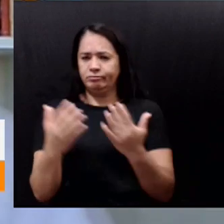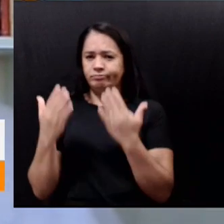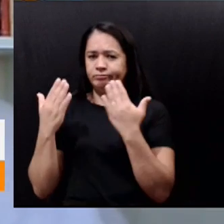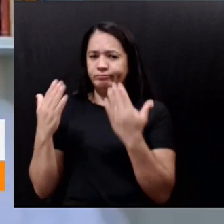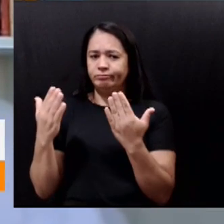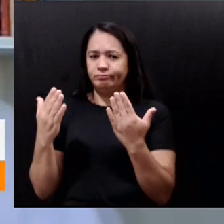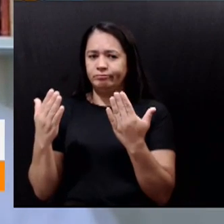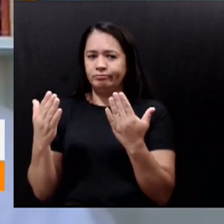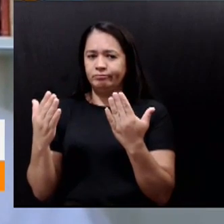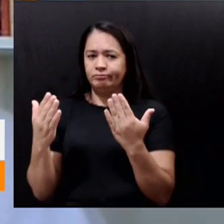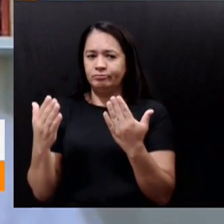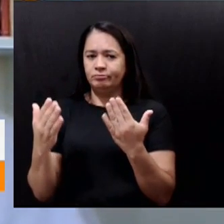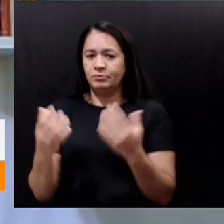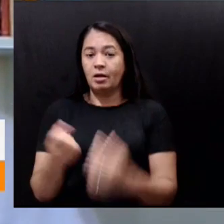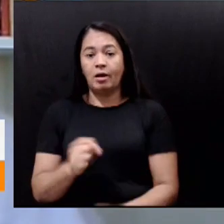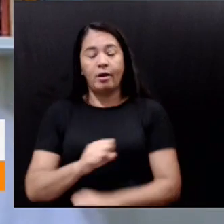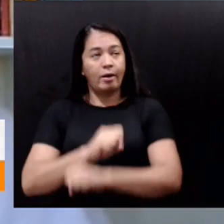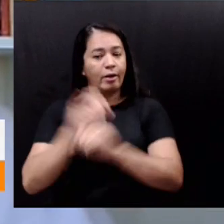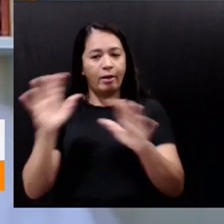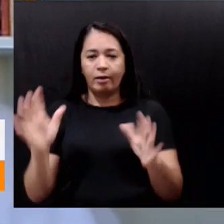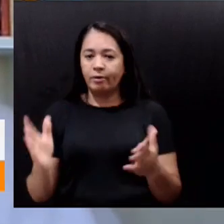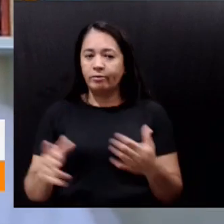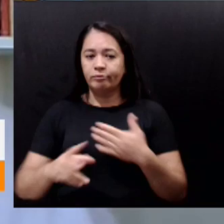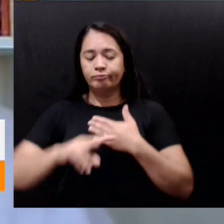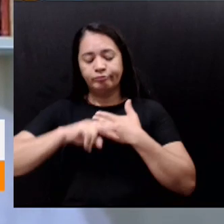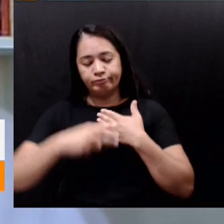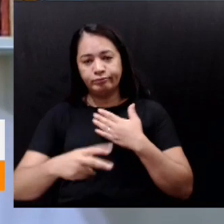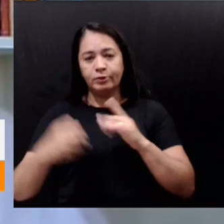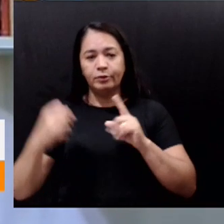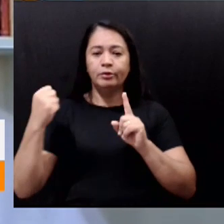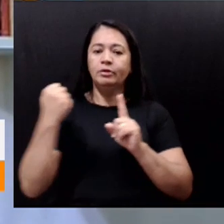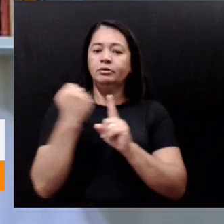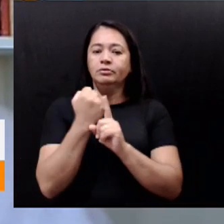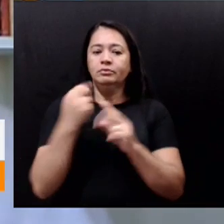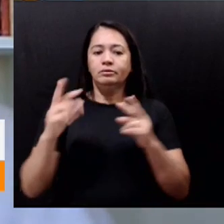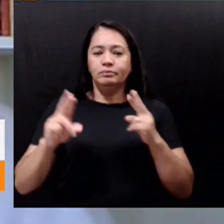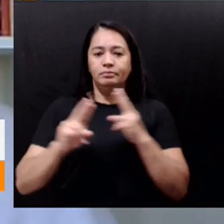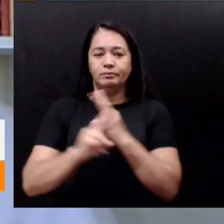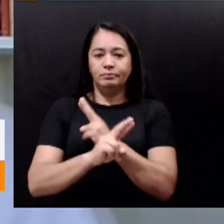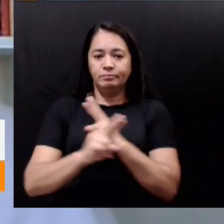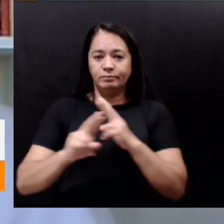isso acaba impactando essas relações entre vizinhos também.